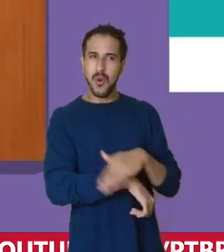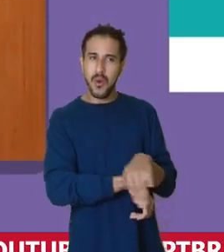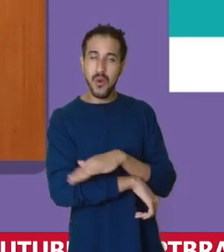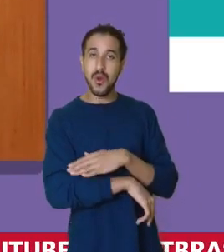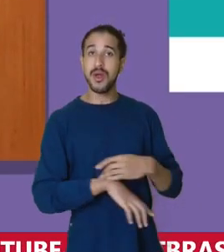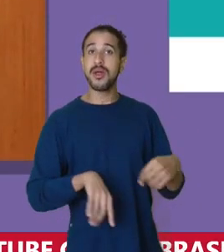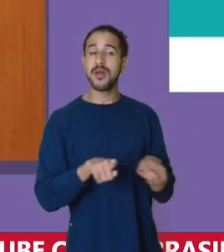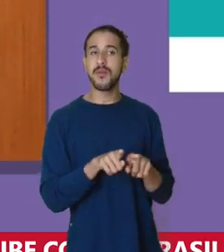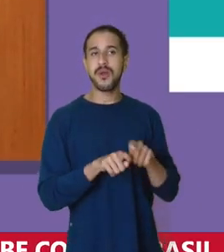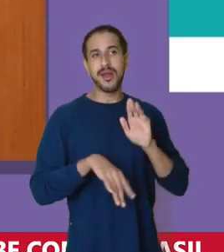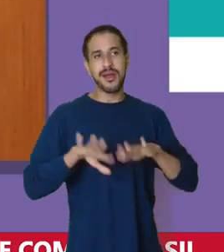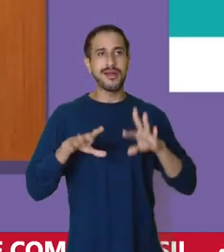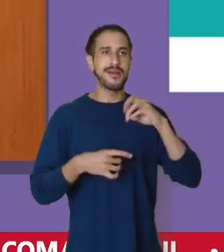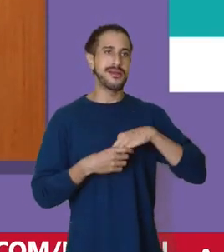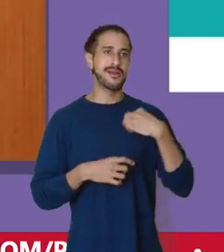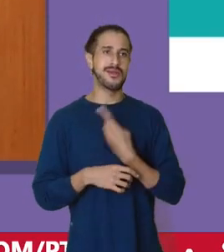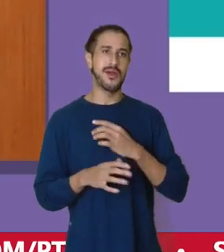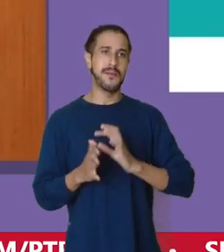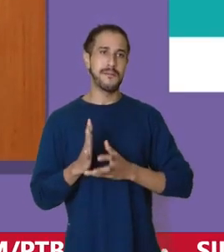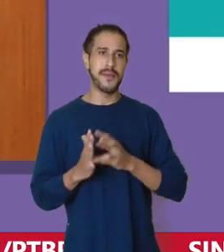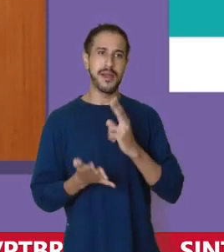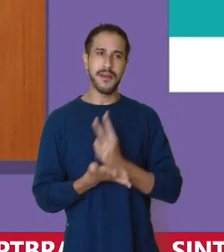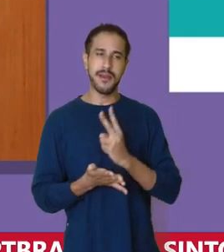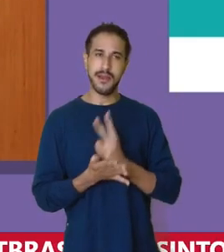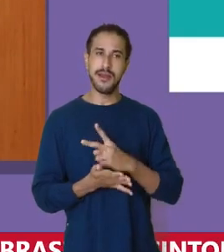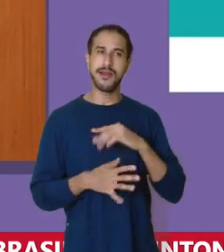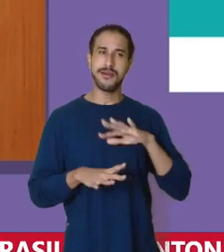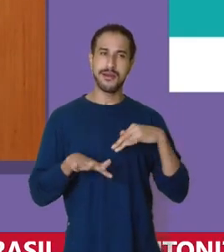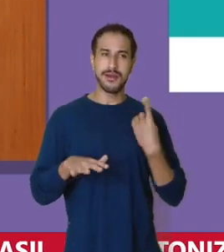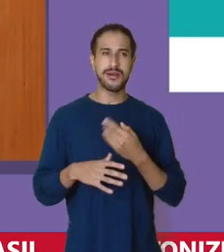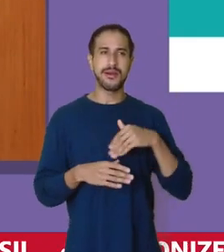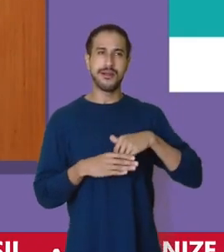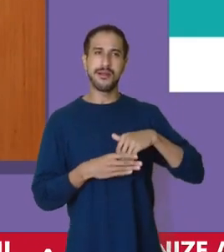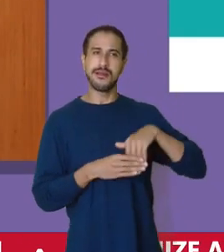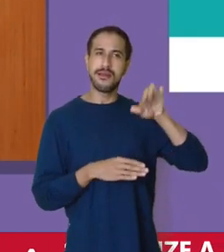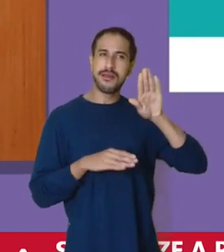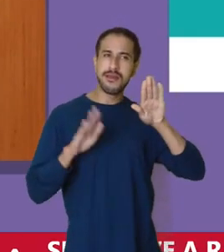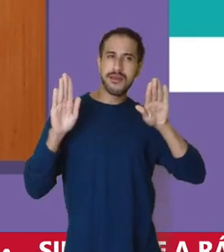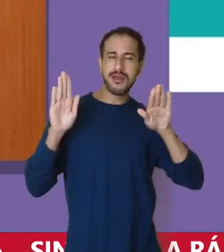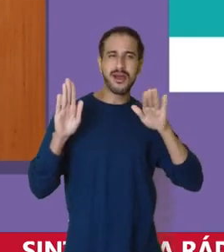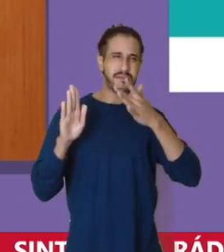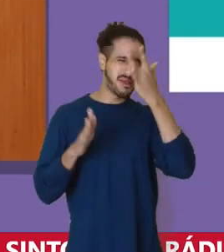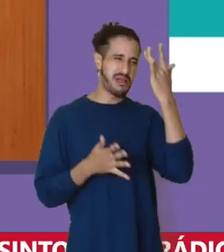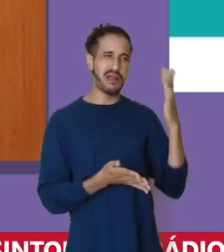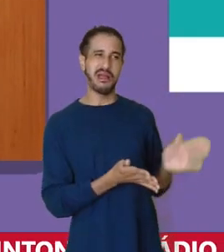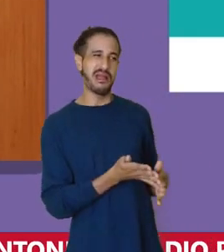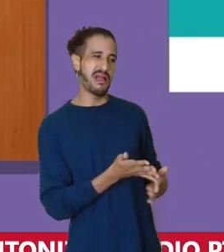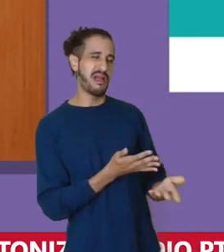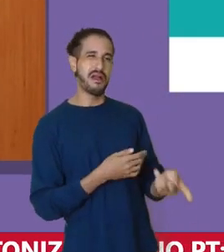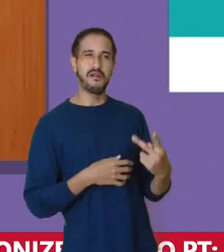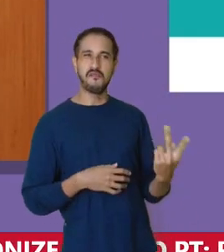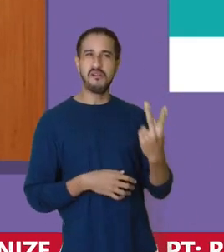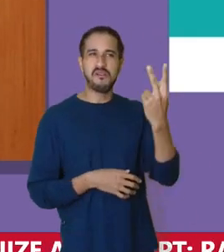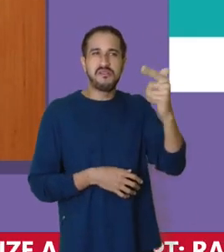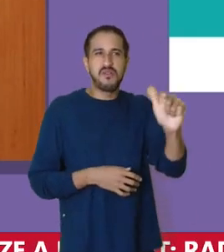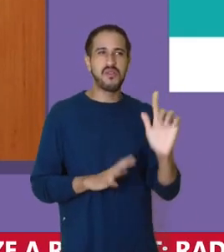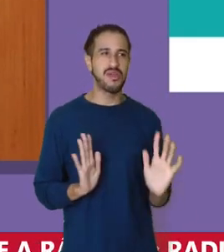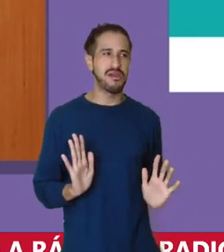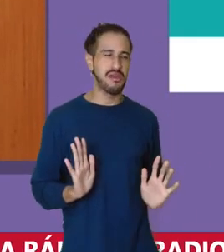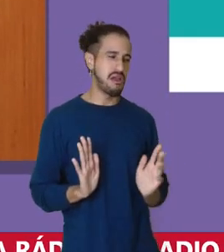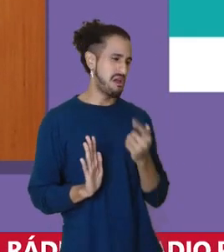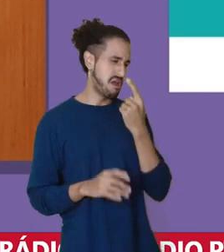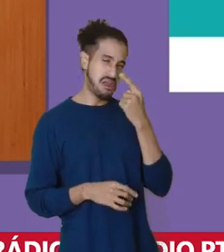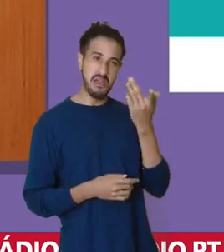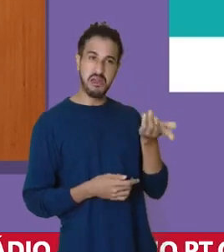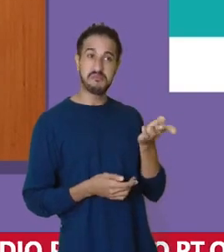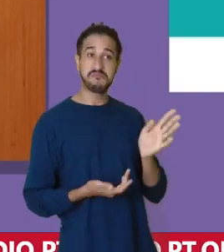mas às vezes dentro do nosso próprio partido, às vezes nossas candidaturas acabam sendo subestimadas, né? Acabam sendo não levadas